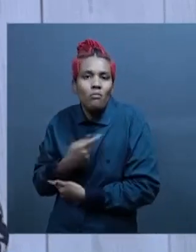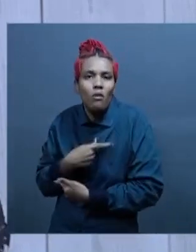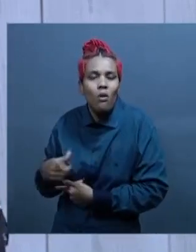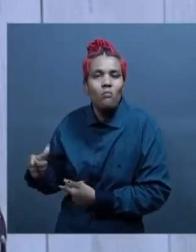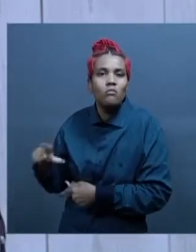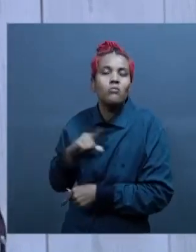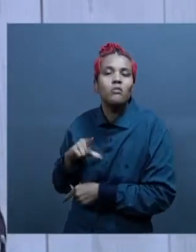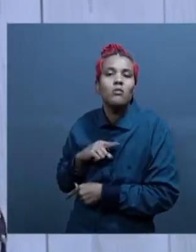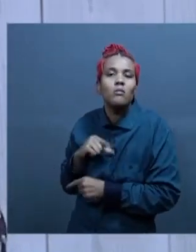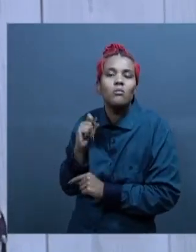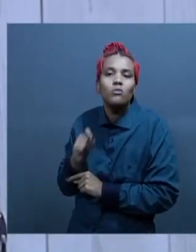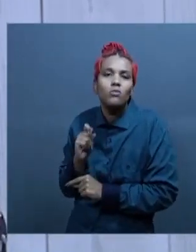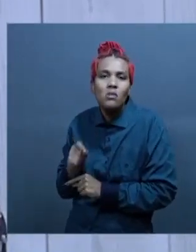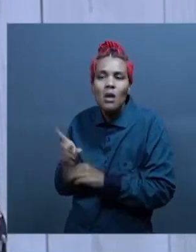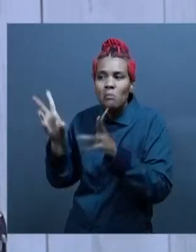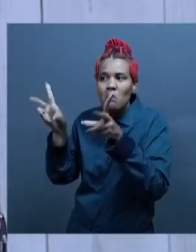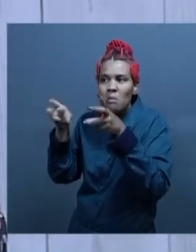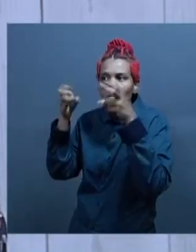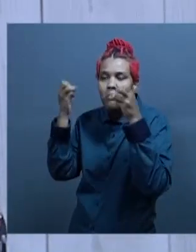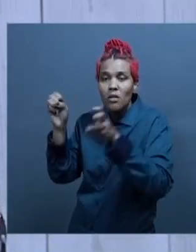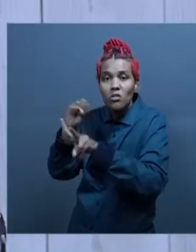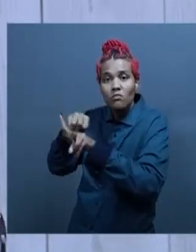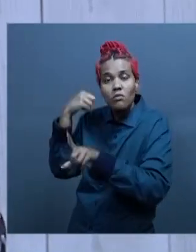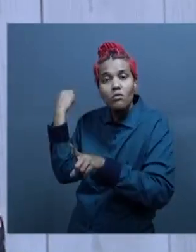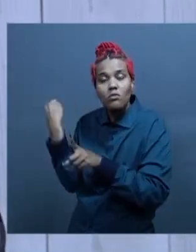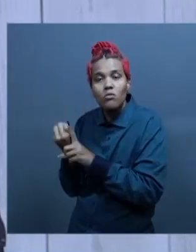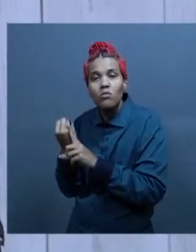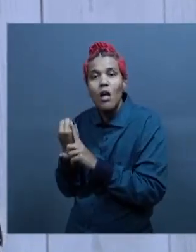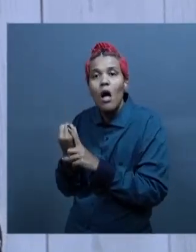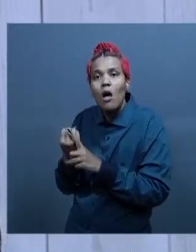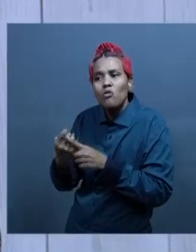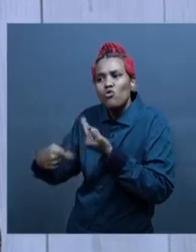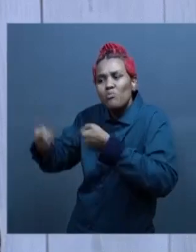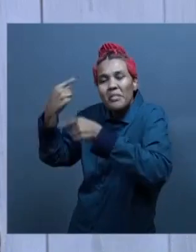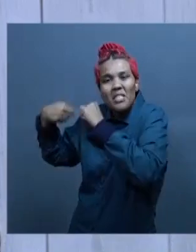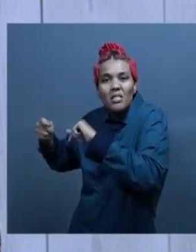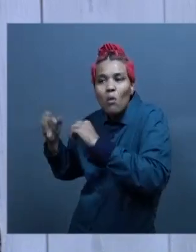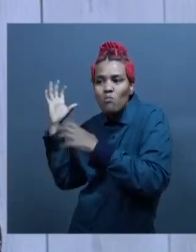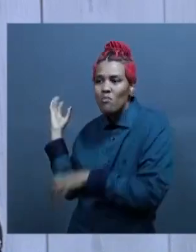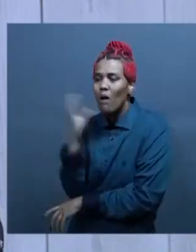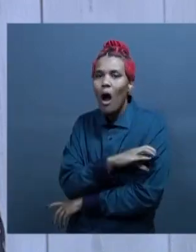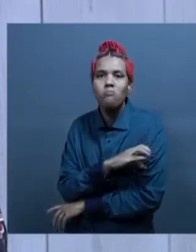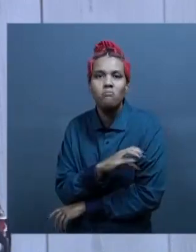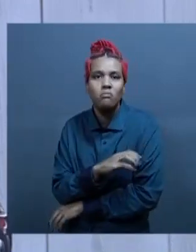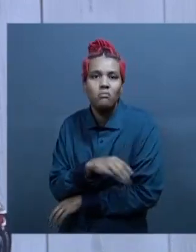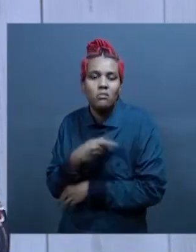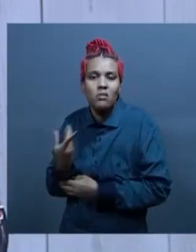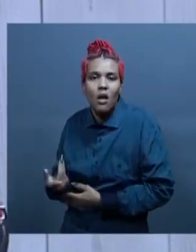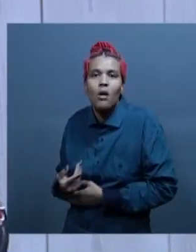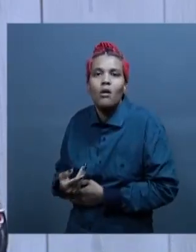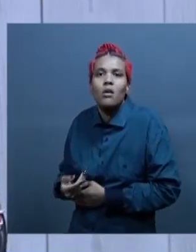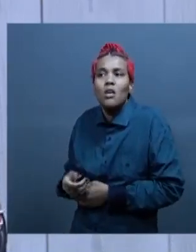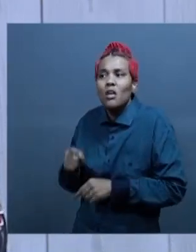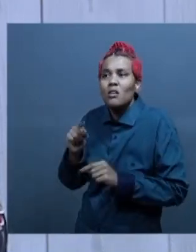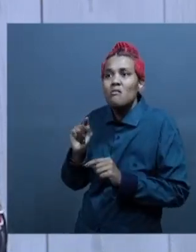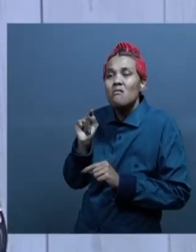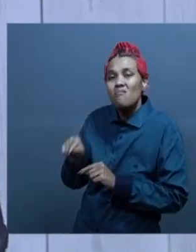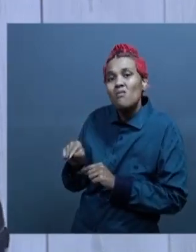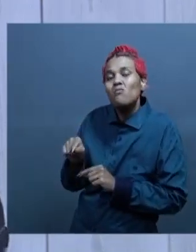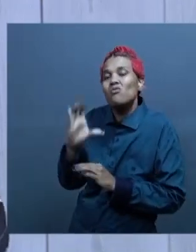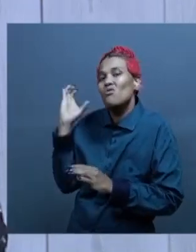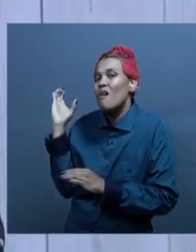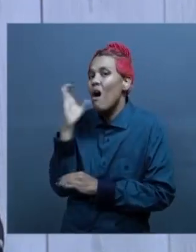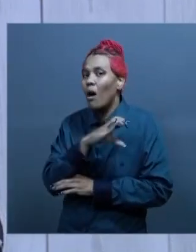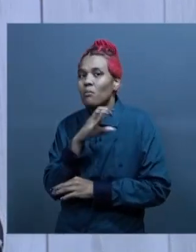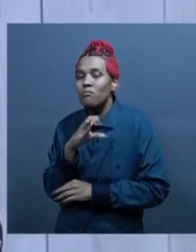numa perspectiva é sócio cultural de uma geração que é tudo muito rápido e nesse tudo muito rápido a